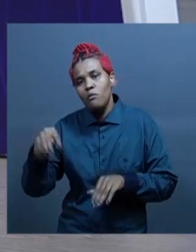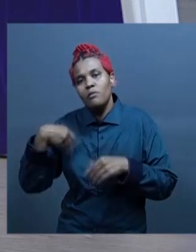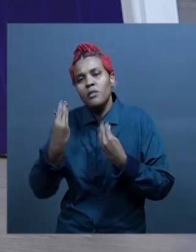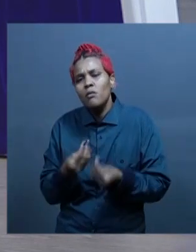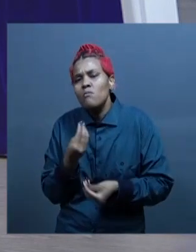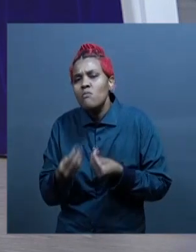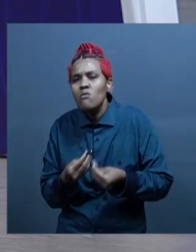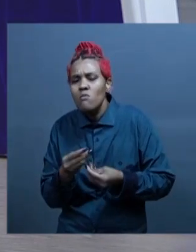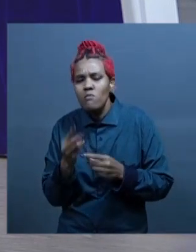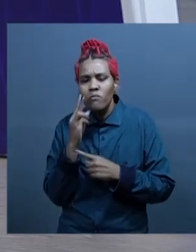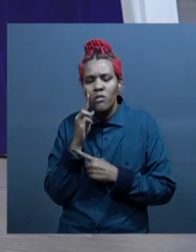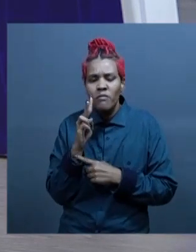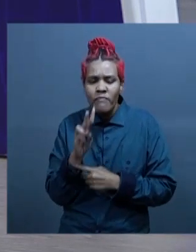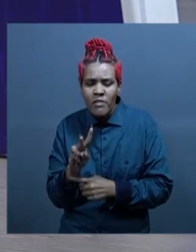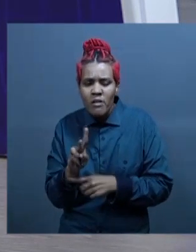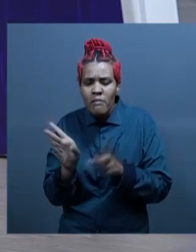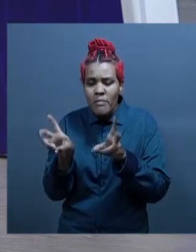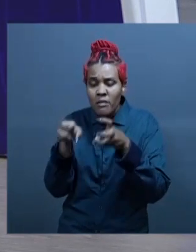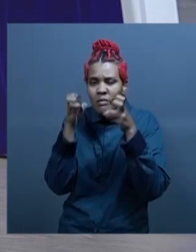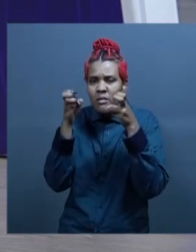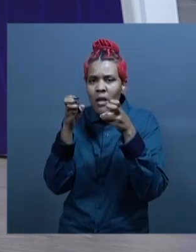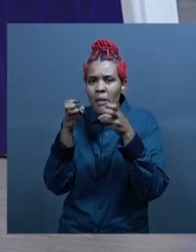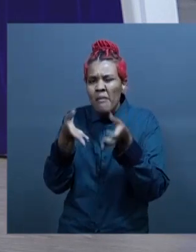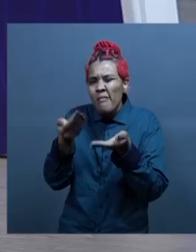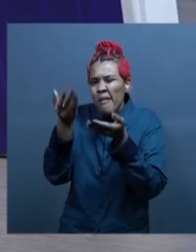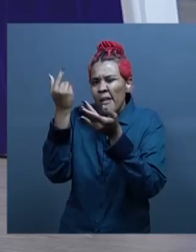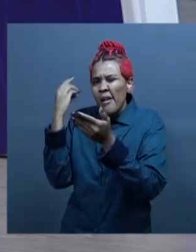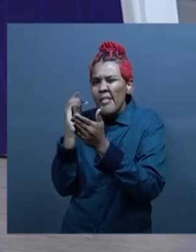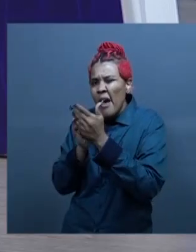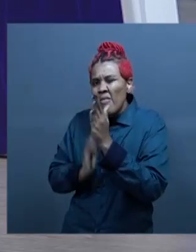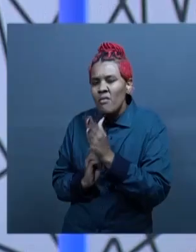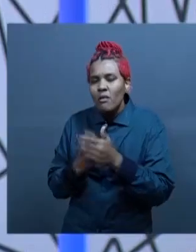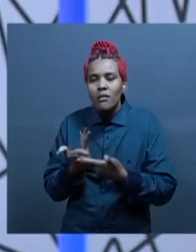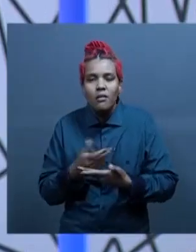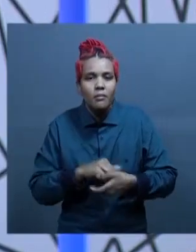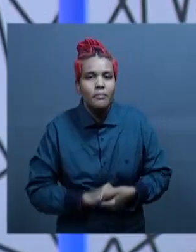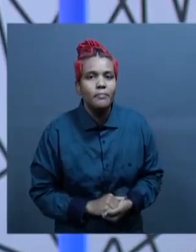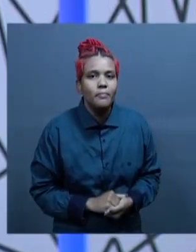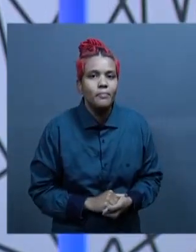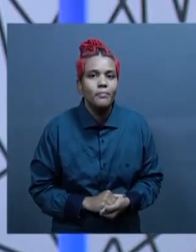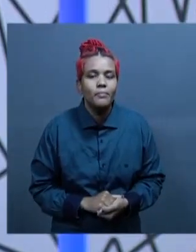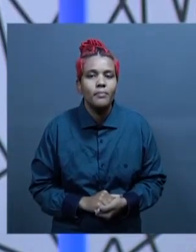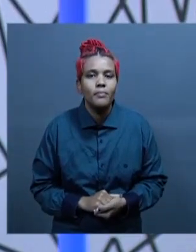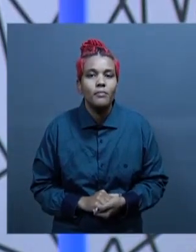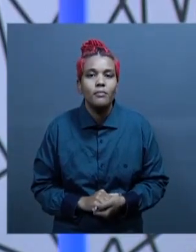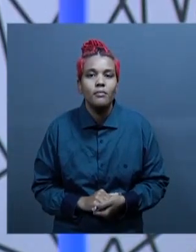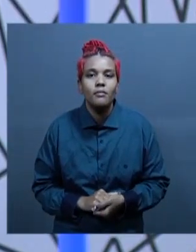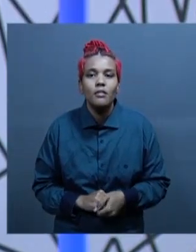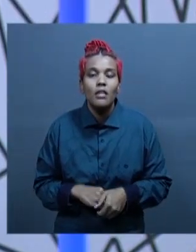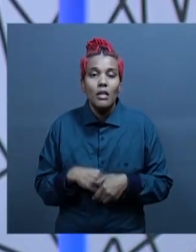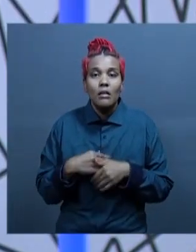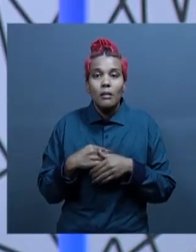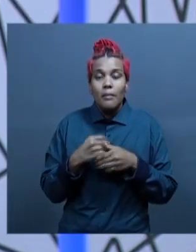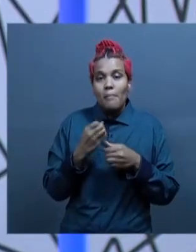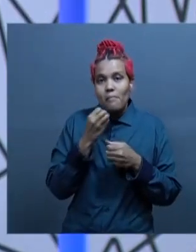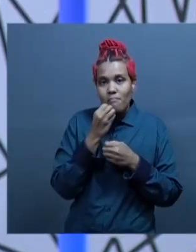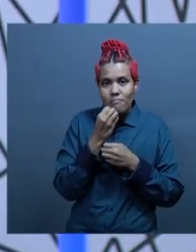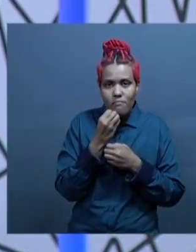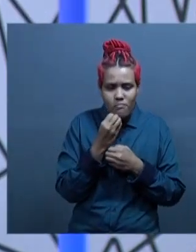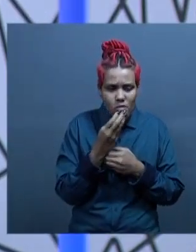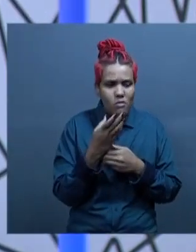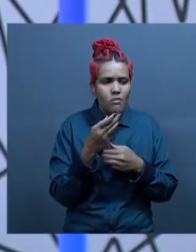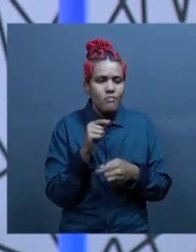última década favor professor alaor também é bom é é a questão da geração